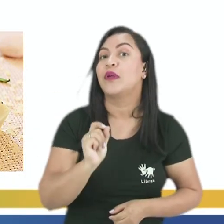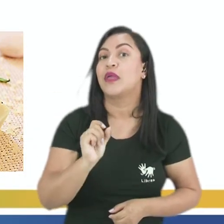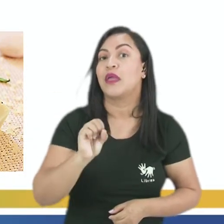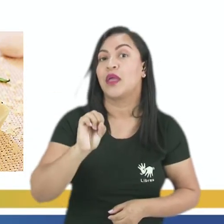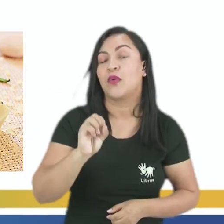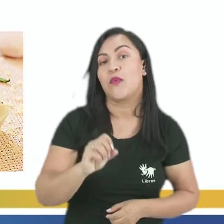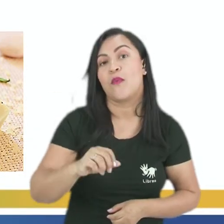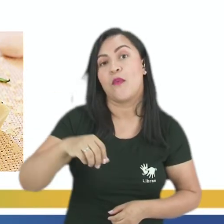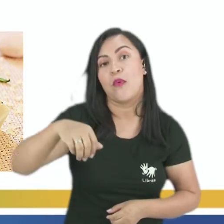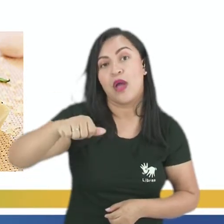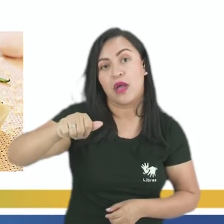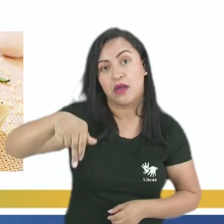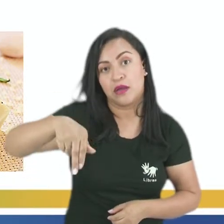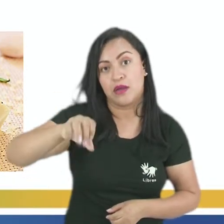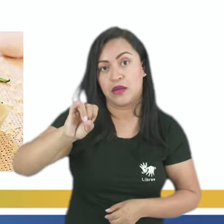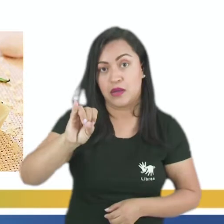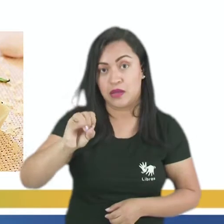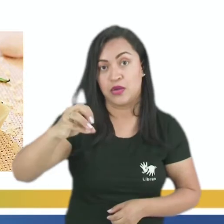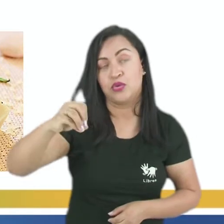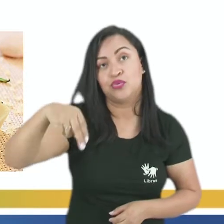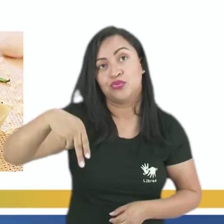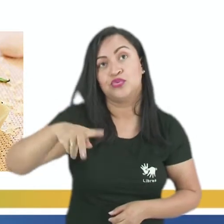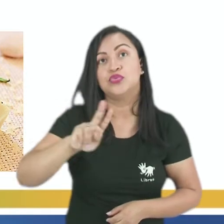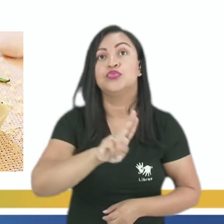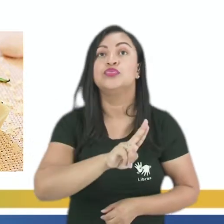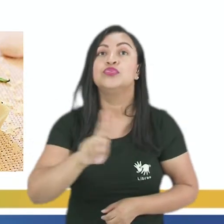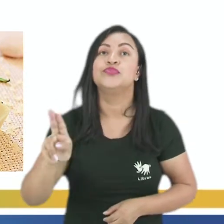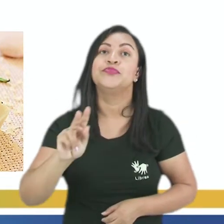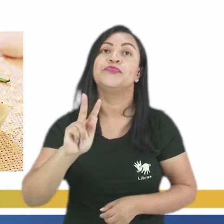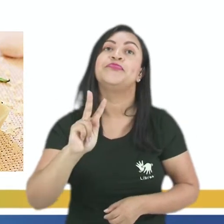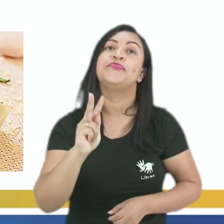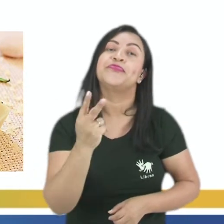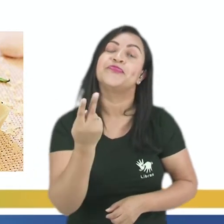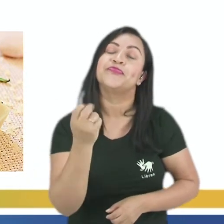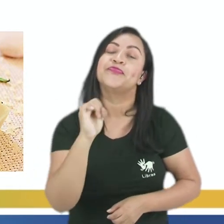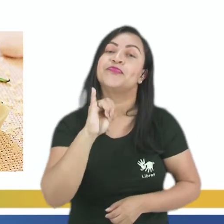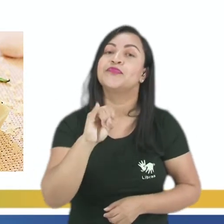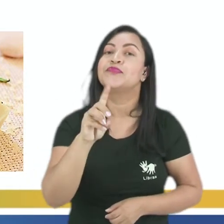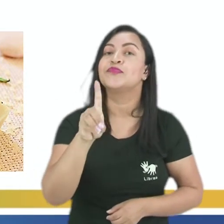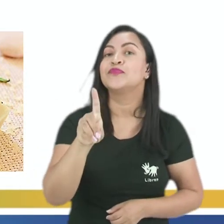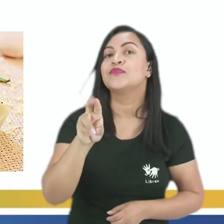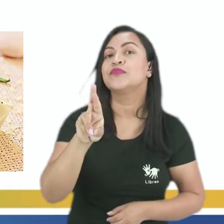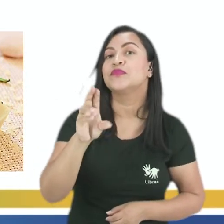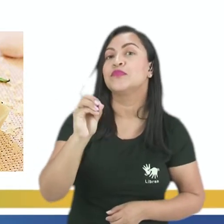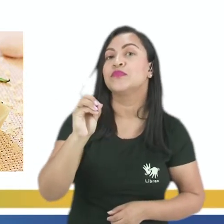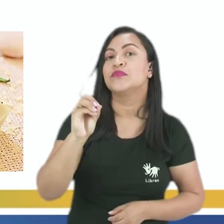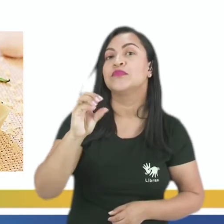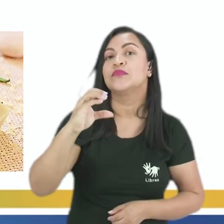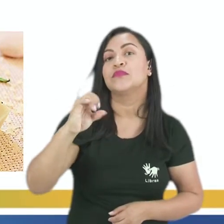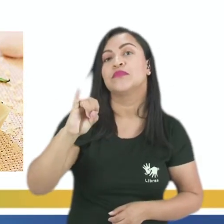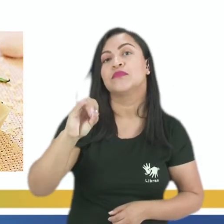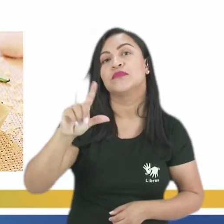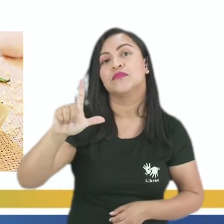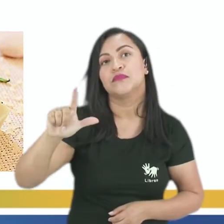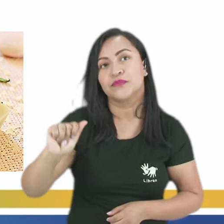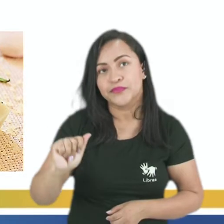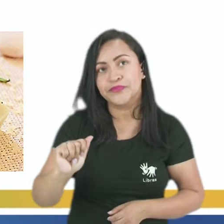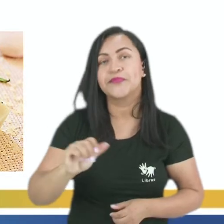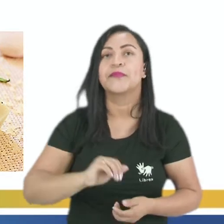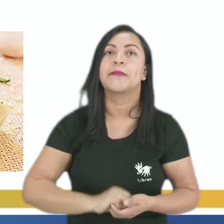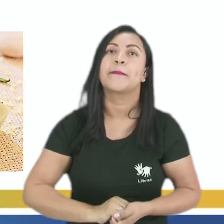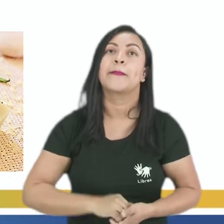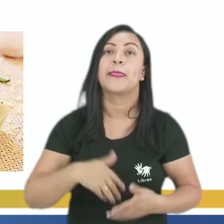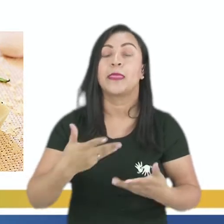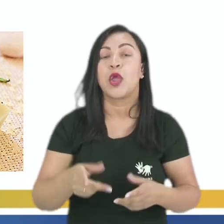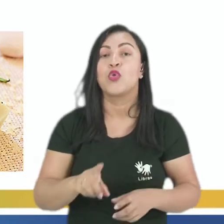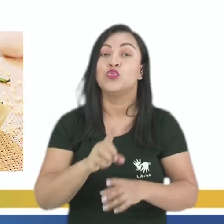o ânion, que nós chamamos de hidroxila, que ali é representado pelo OH-. Então, todas as bases, na